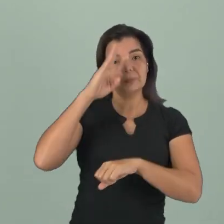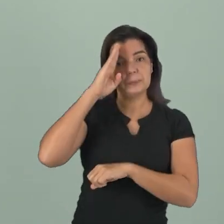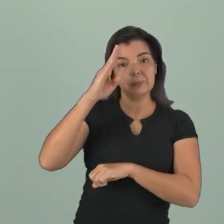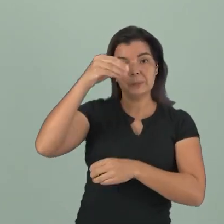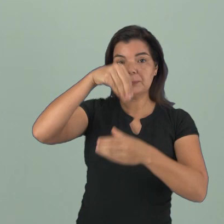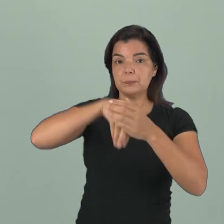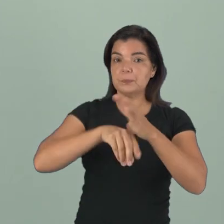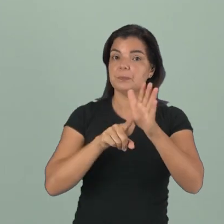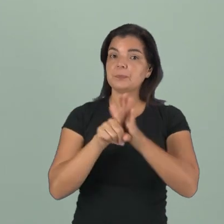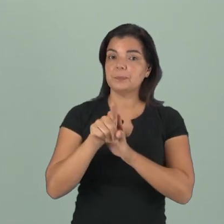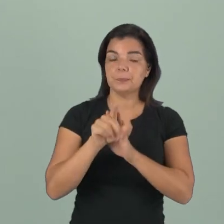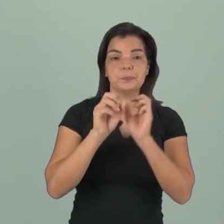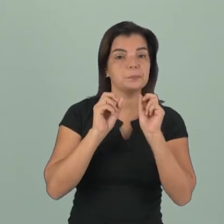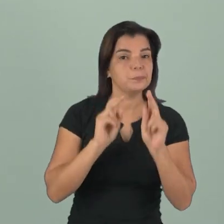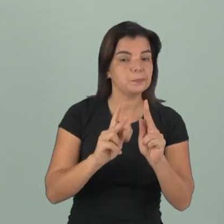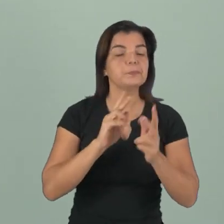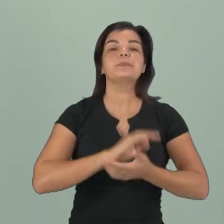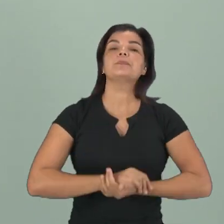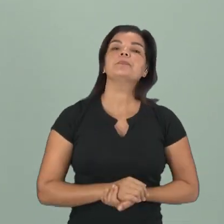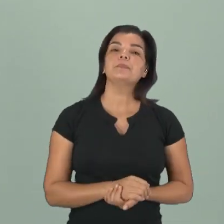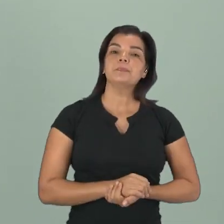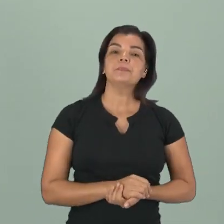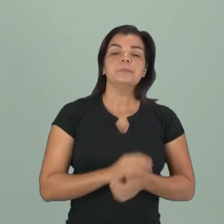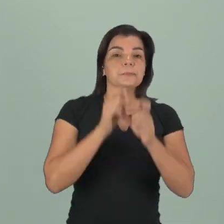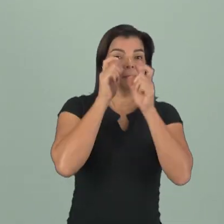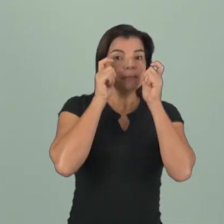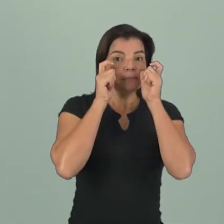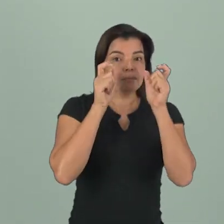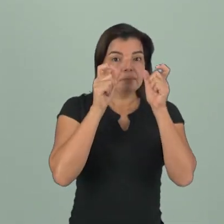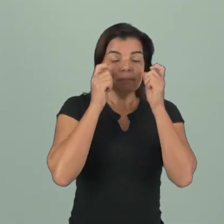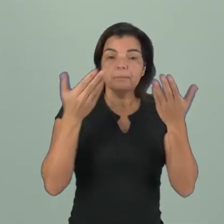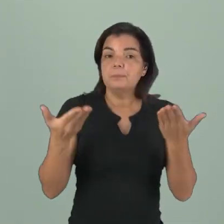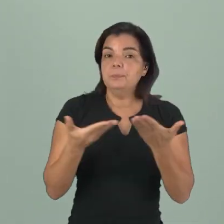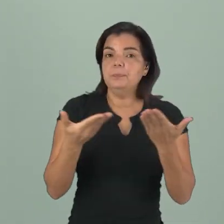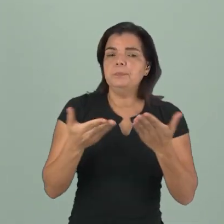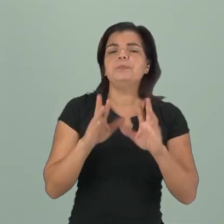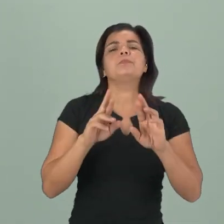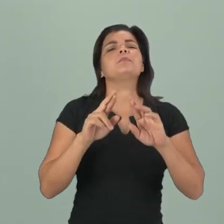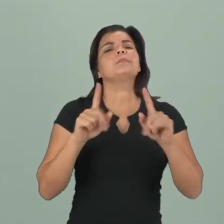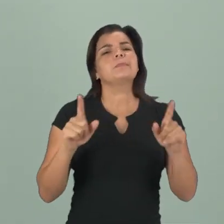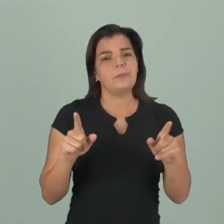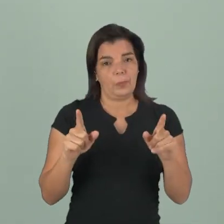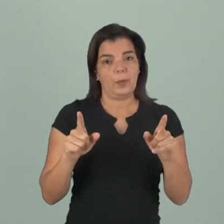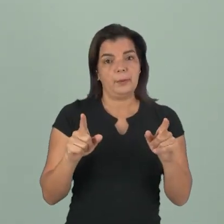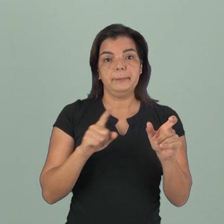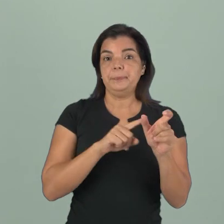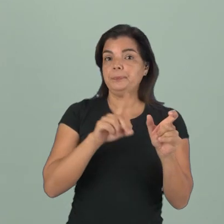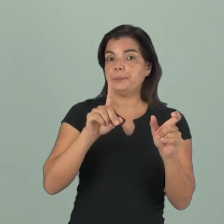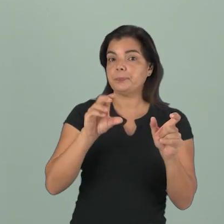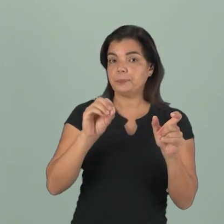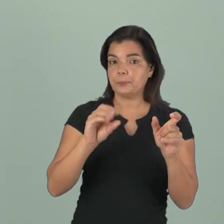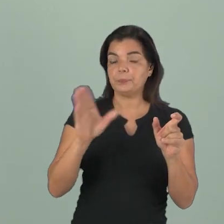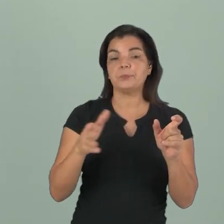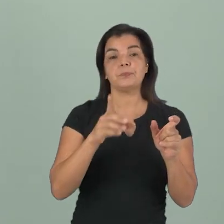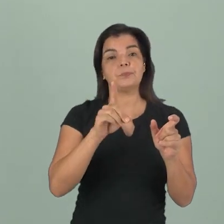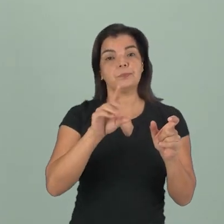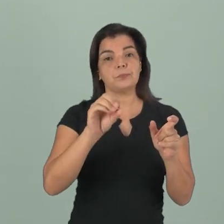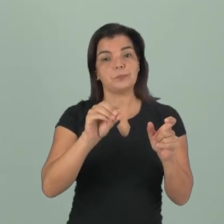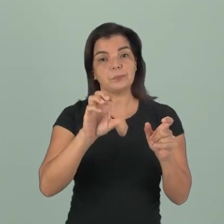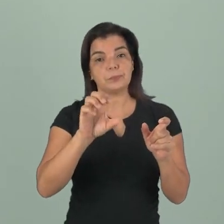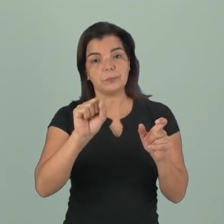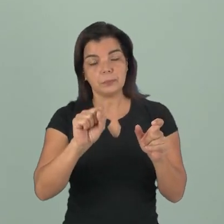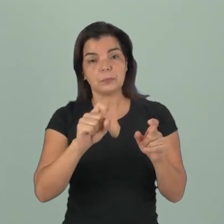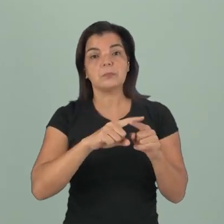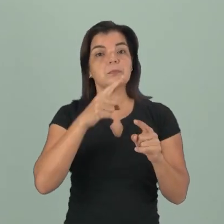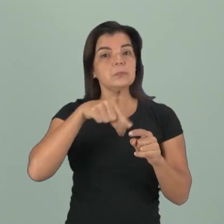principal dentro daquela pergunta, ok? Então, vamos ficar atentos. E agora, qual é a diferença entre o do e o does? A